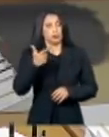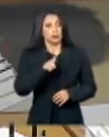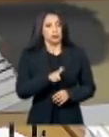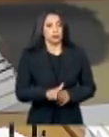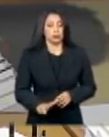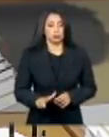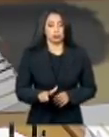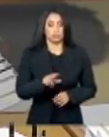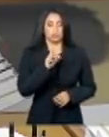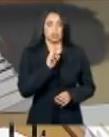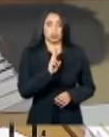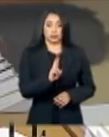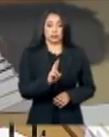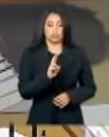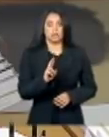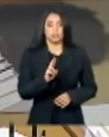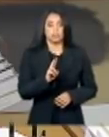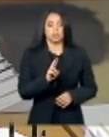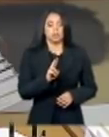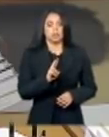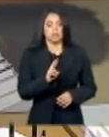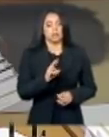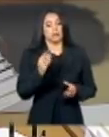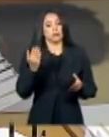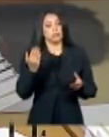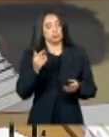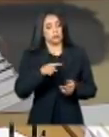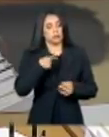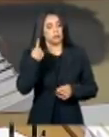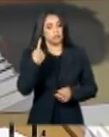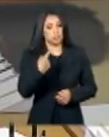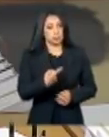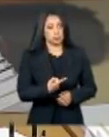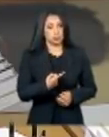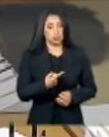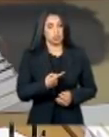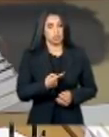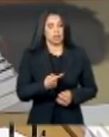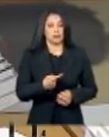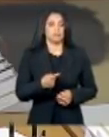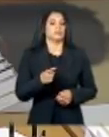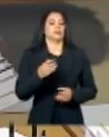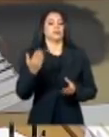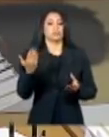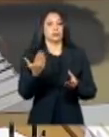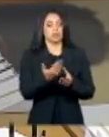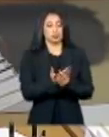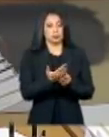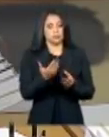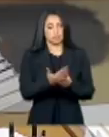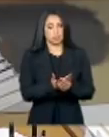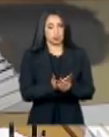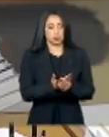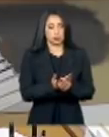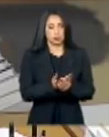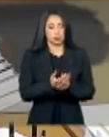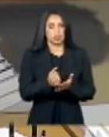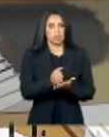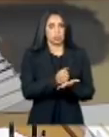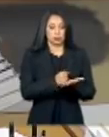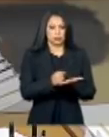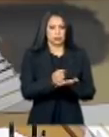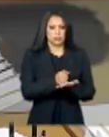o quesito subseqüente repercussão geral configuração e aí nós não